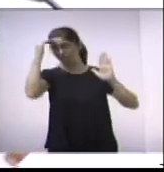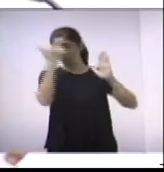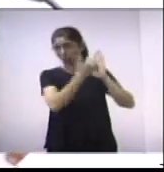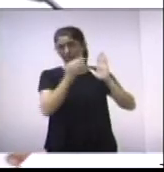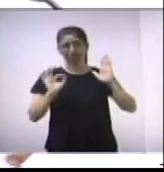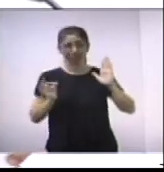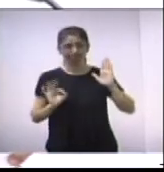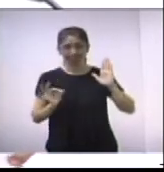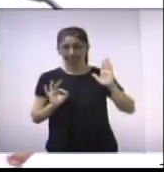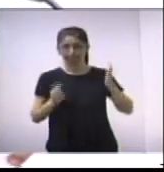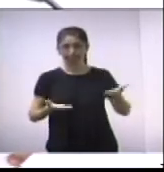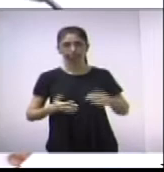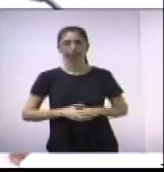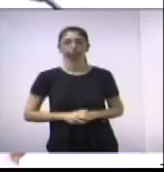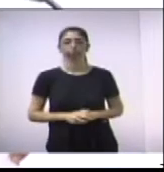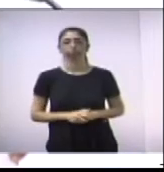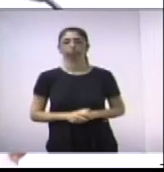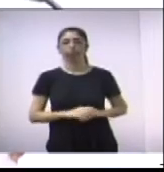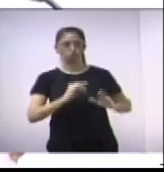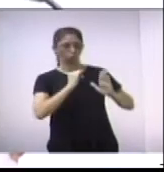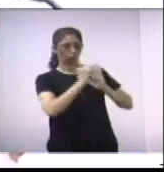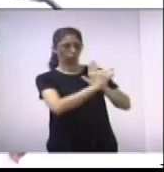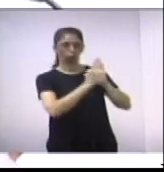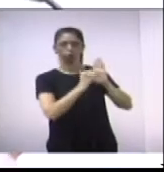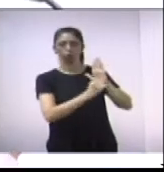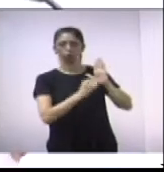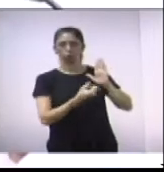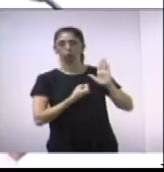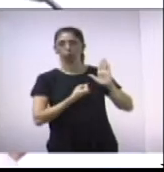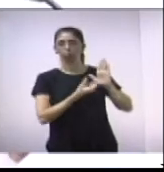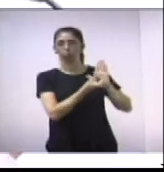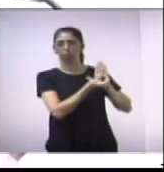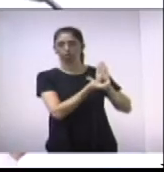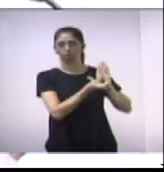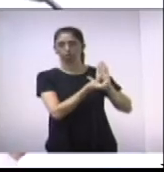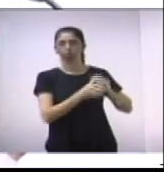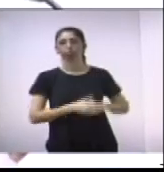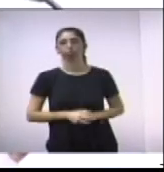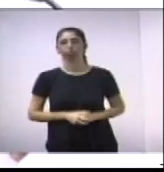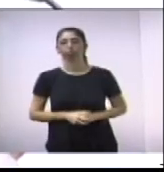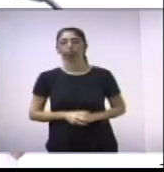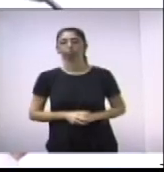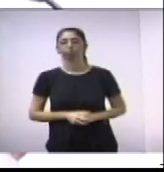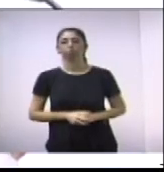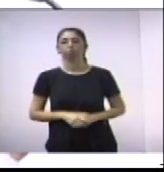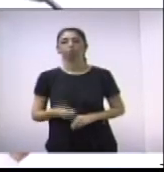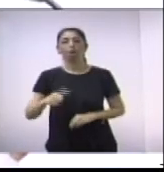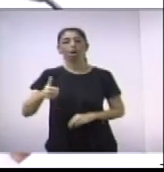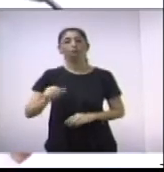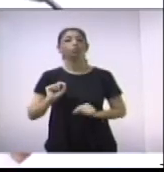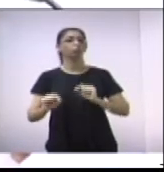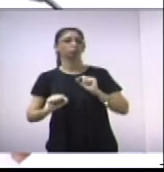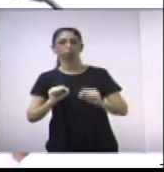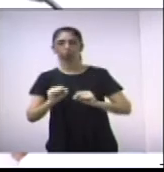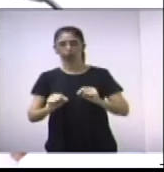item 1.6, a linha C do edital, objeto desse processo, verifica-se que a obrigação de